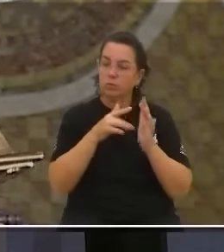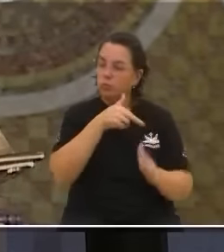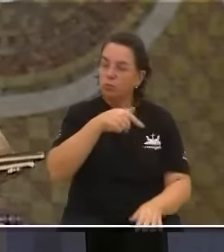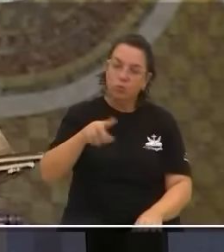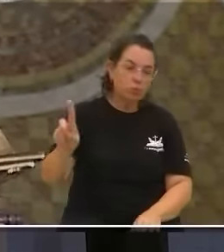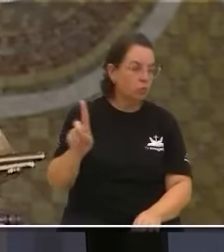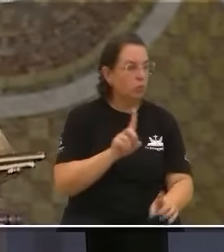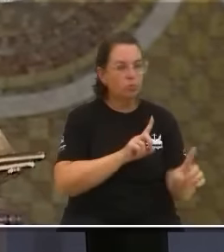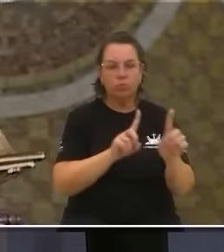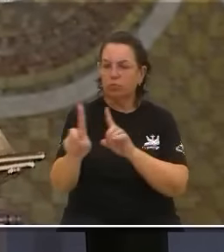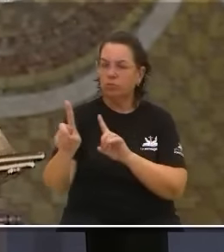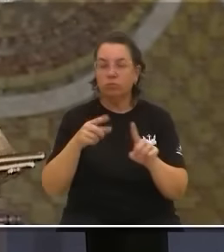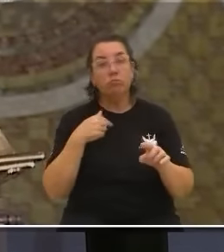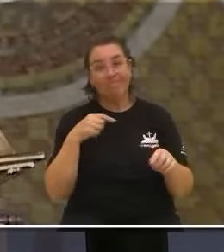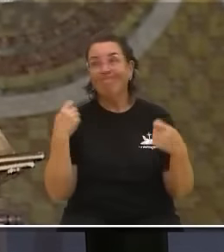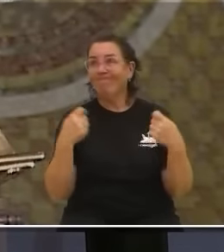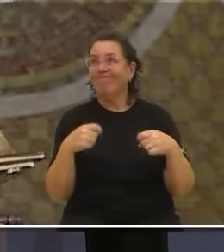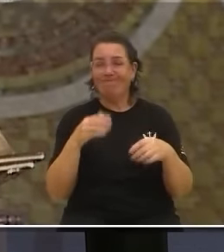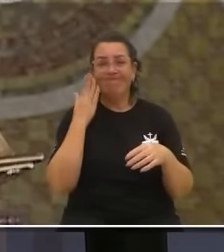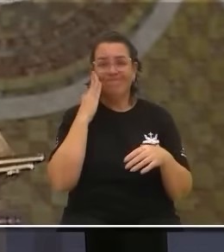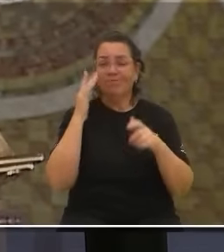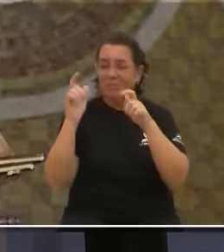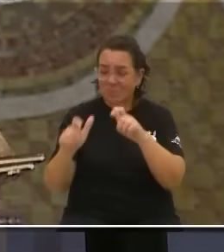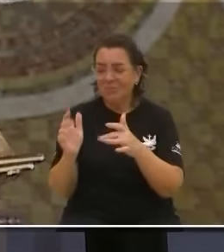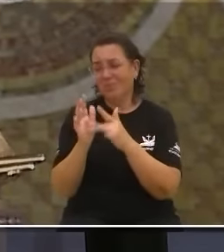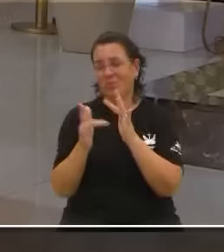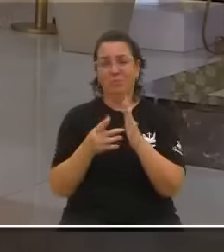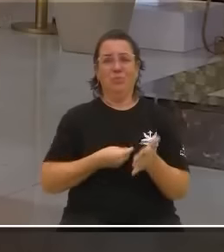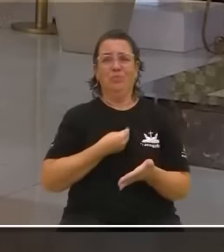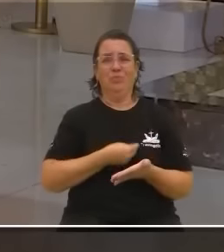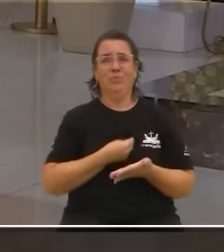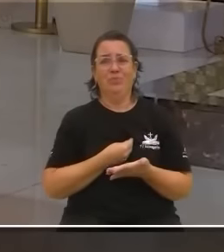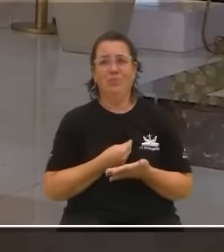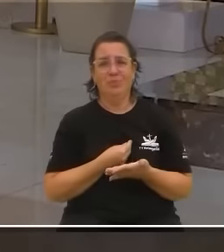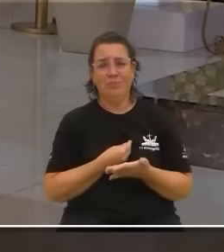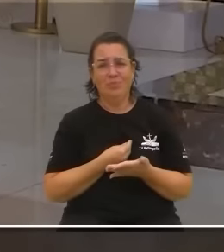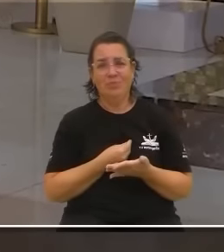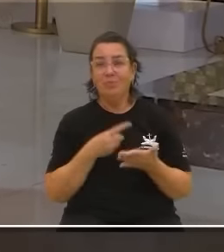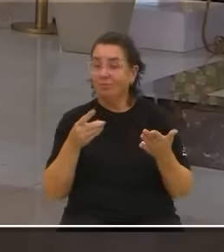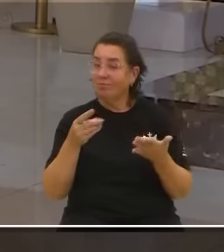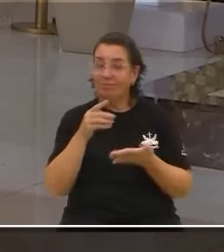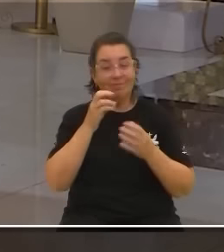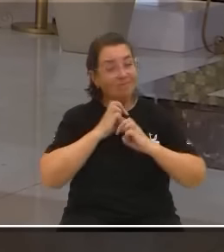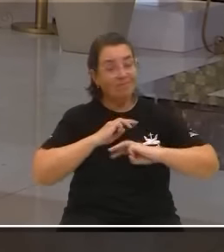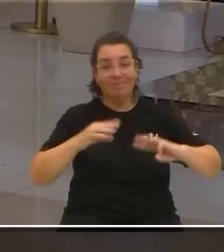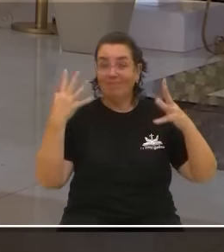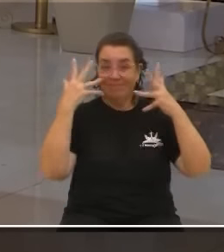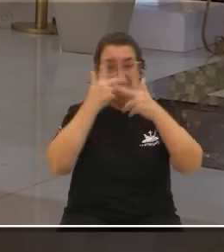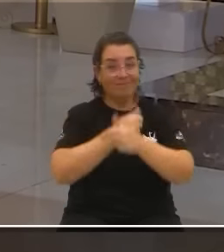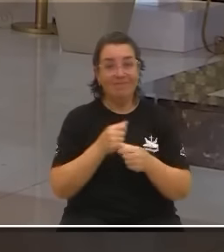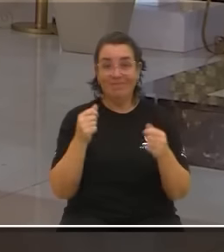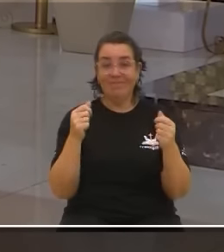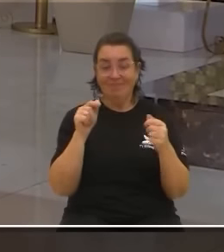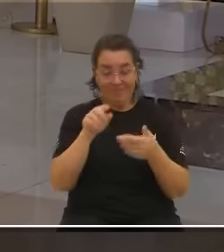por onde ele vai passar. Essa é a mensagem belíssima desse evangelho.